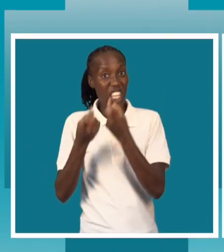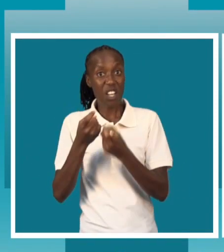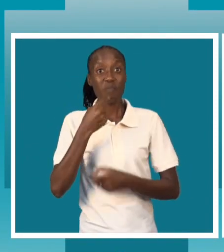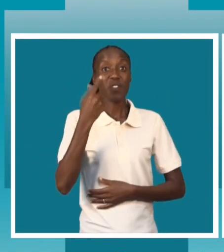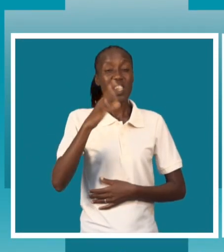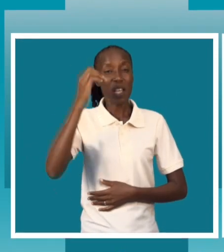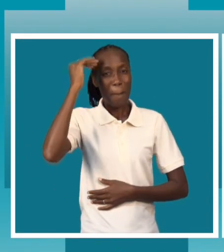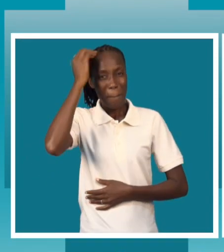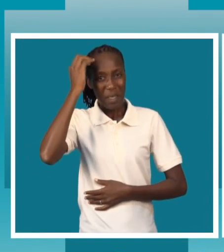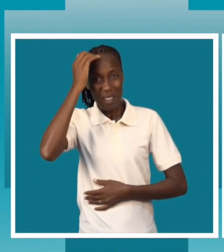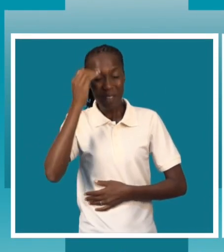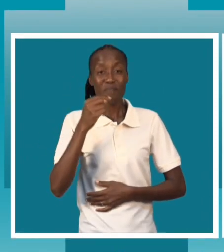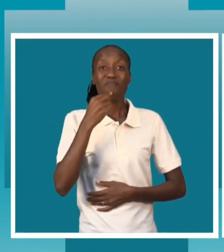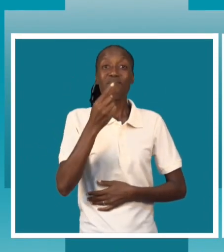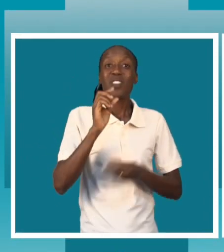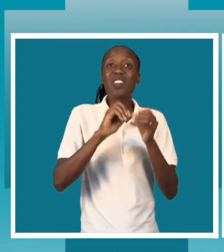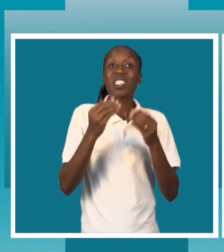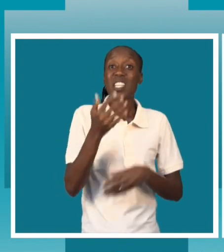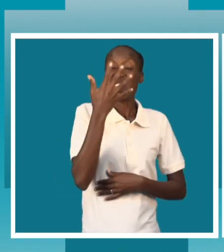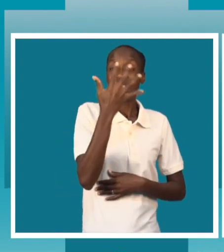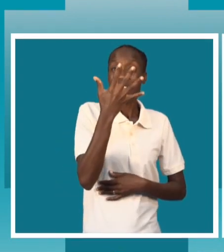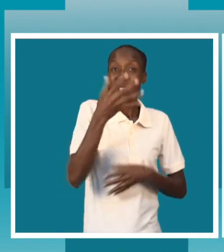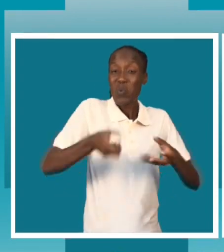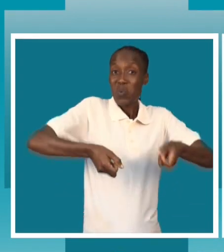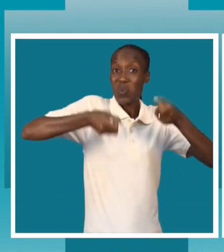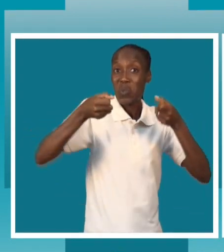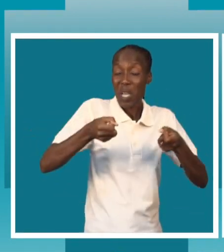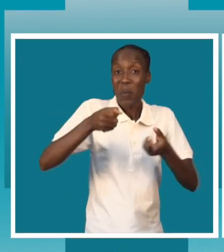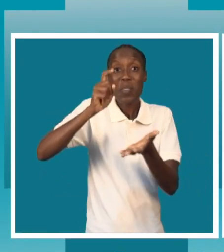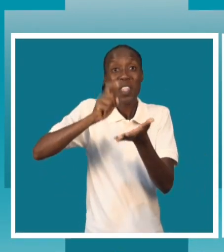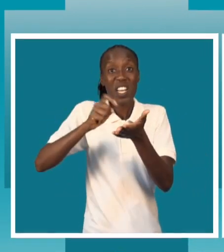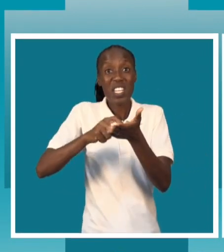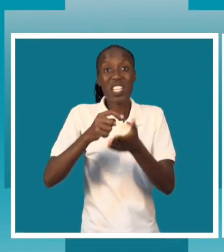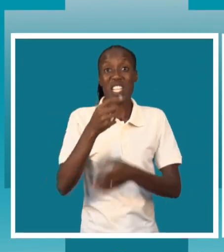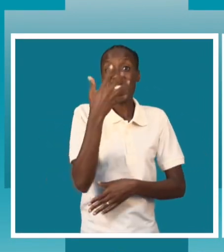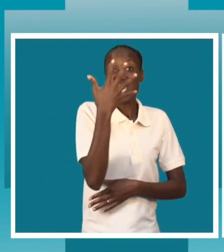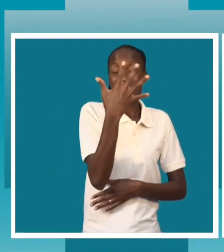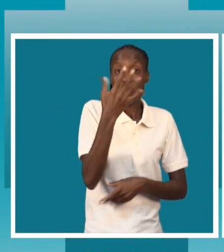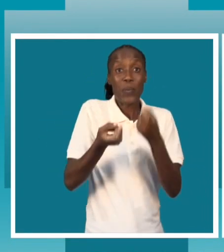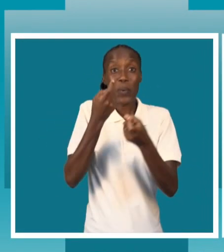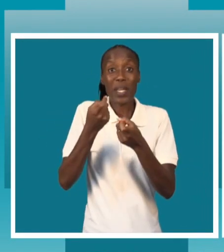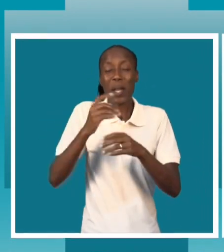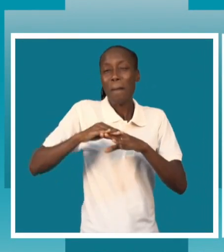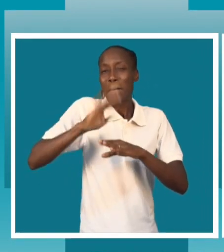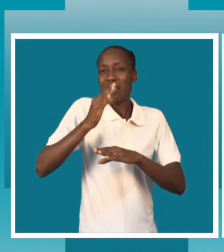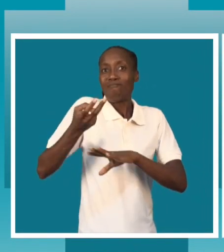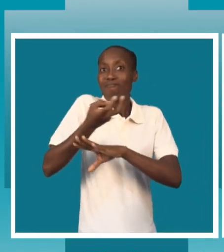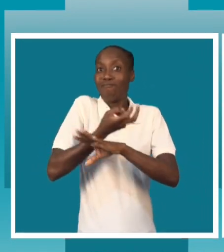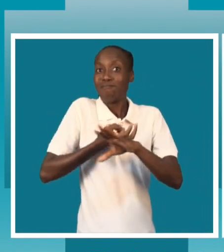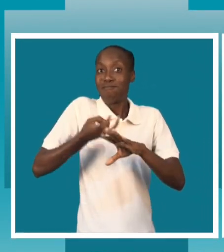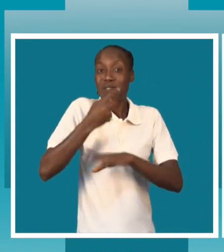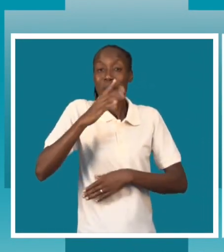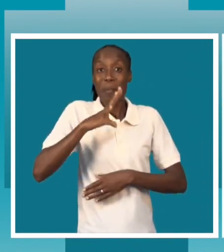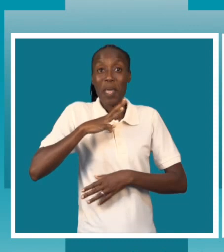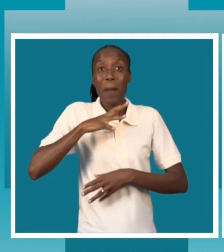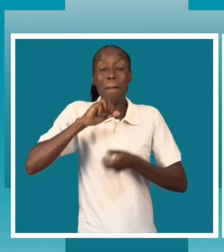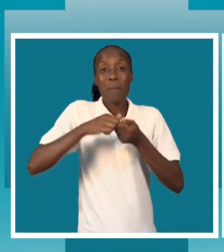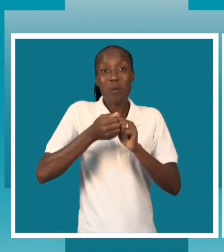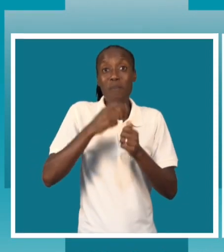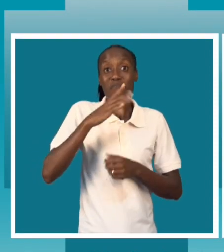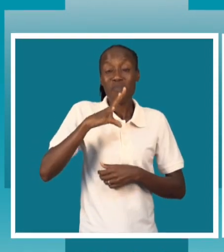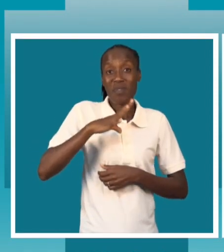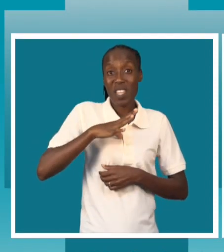imaginar carregar 5 sacos de arroz de 5 kg e um pouco mais durante várias horas? Para além do elevado peso sobre o pescoço, a